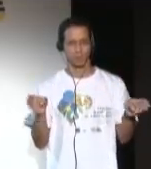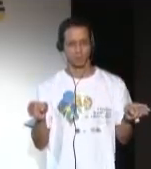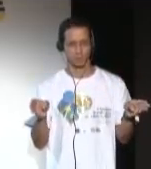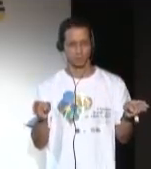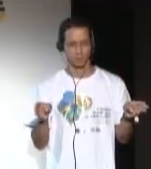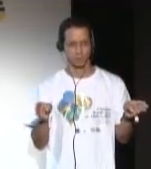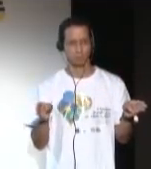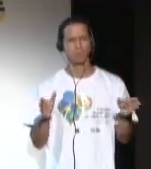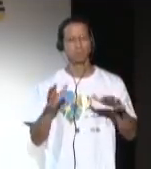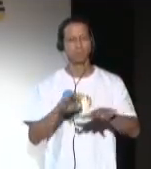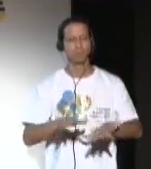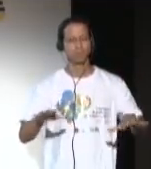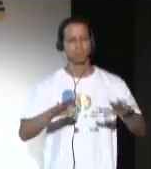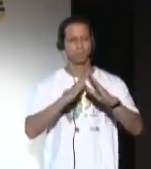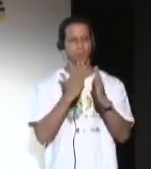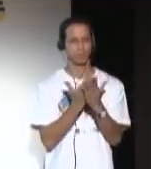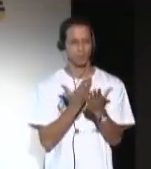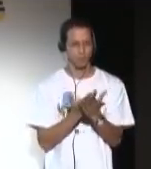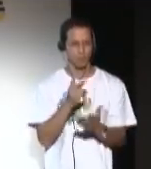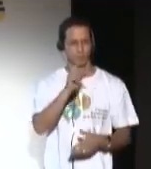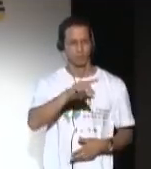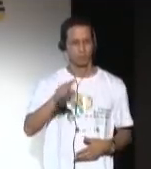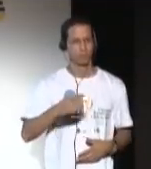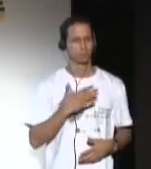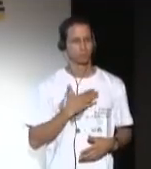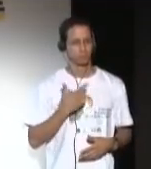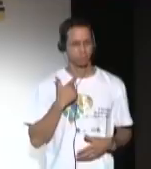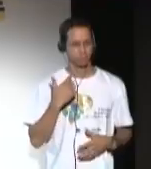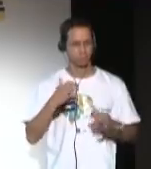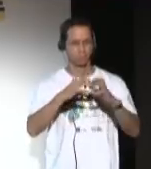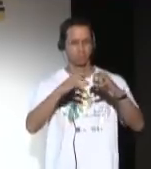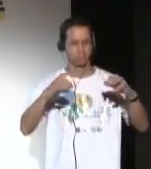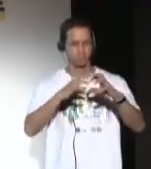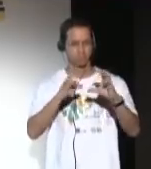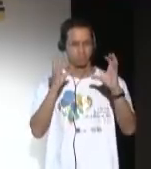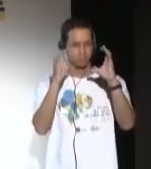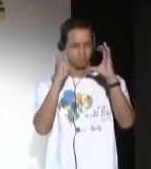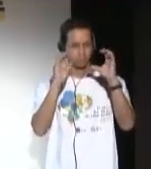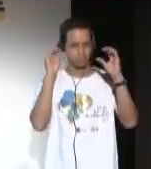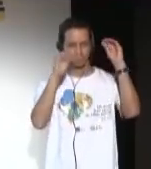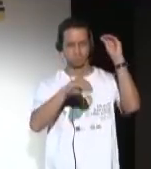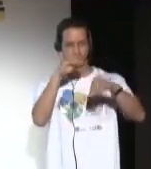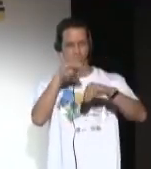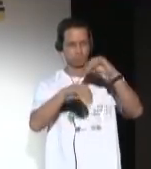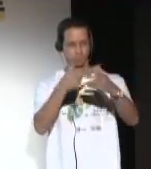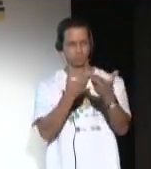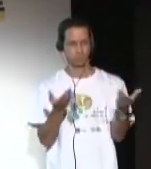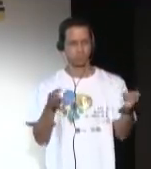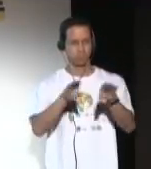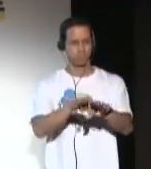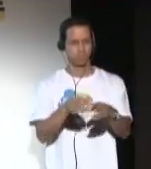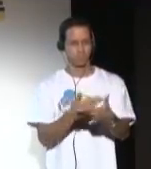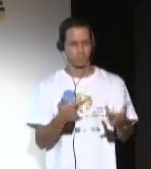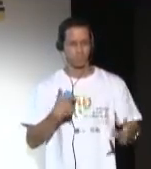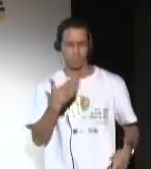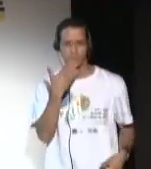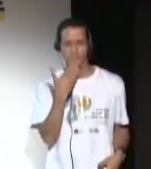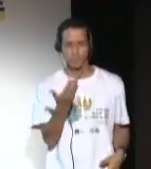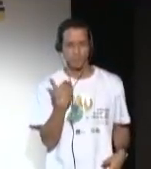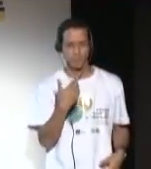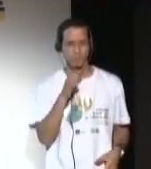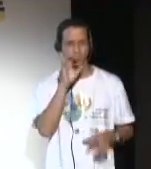um prato cheio para as escolas e professores. Não é só abrir o cérebro dos alunos e jogar um monte de fatos, fechar a caixinha e pedir para